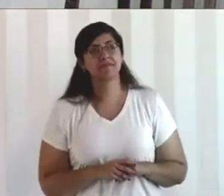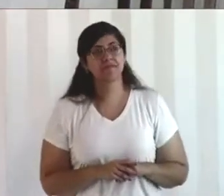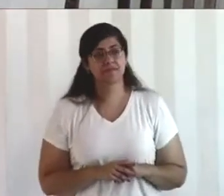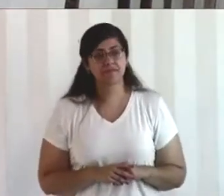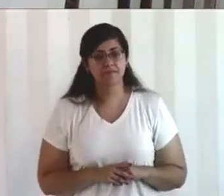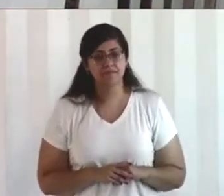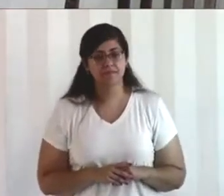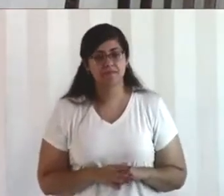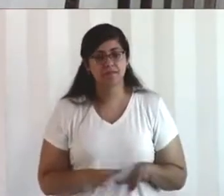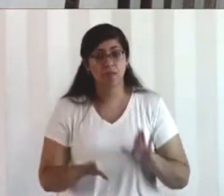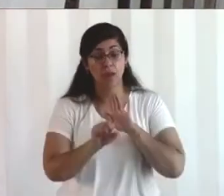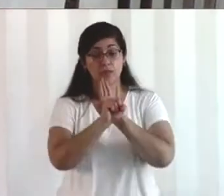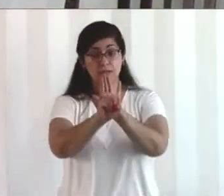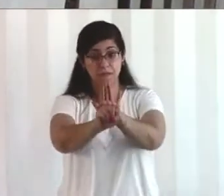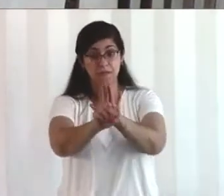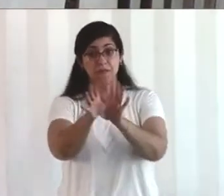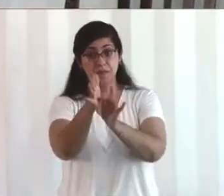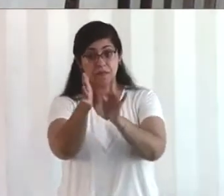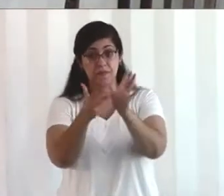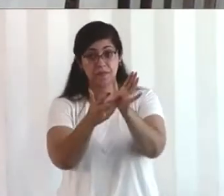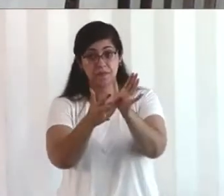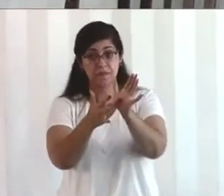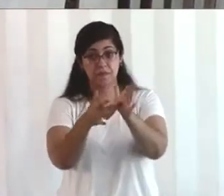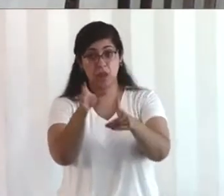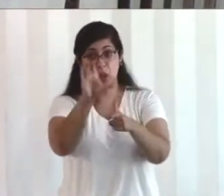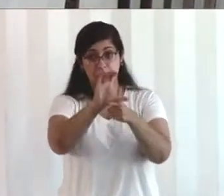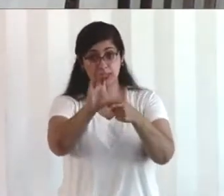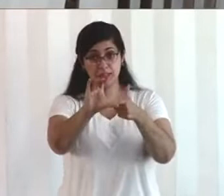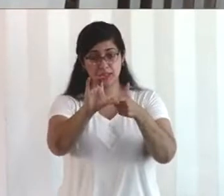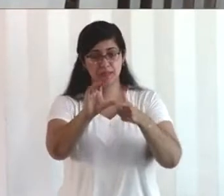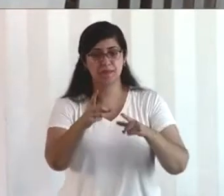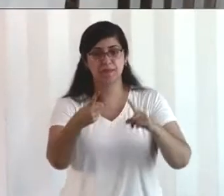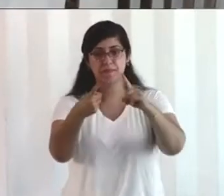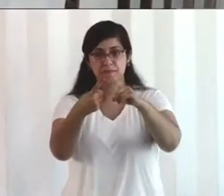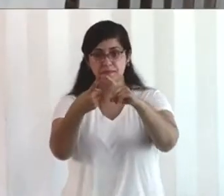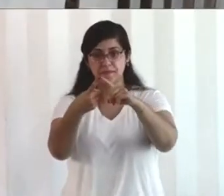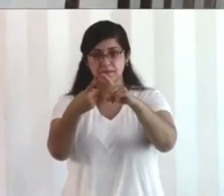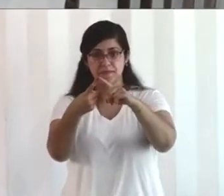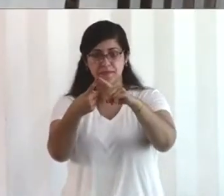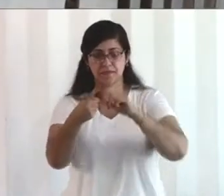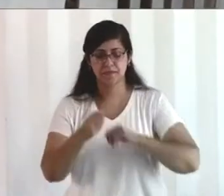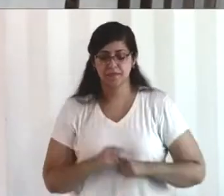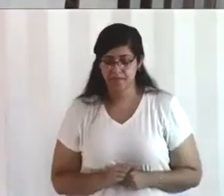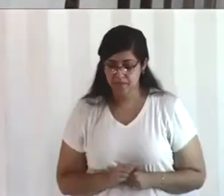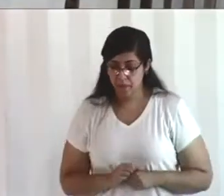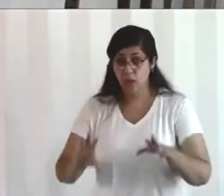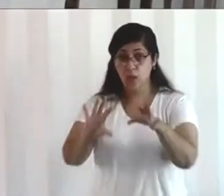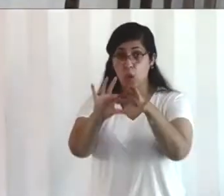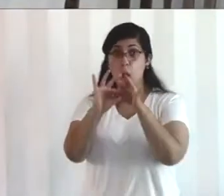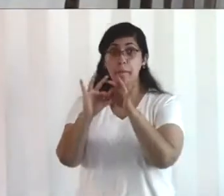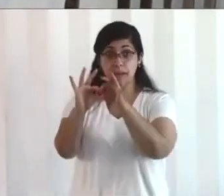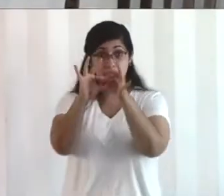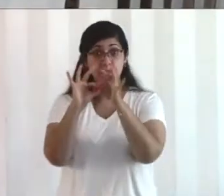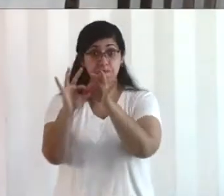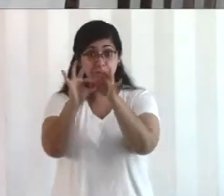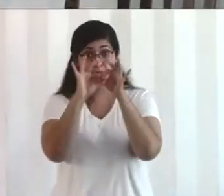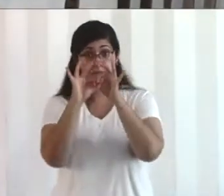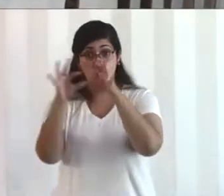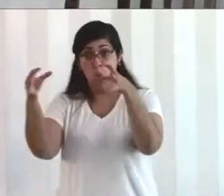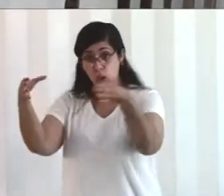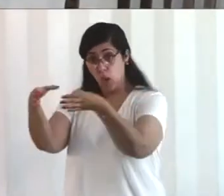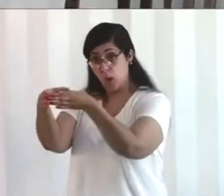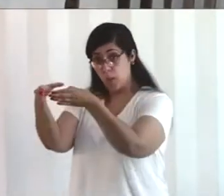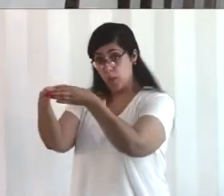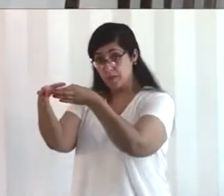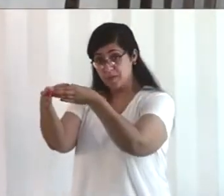a primeira coisa é a comunhão que Deus dá a um grupo de pessoas. Eu chamo isso de comunhão dos